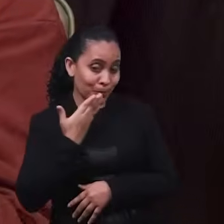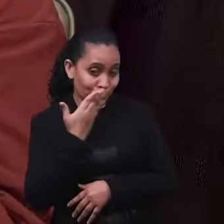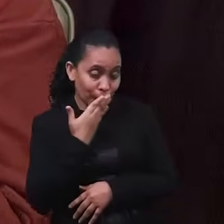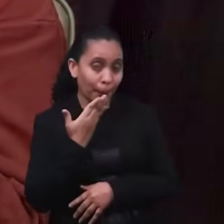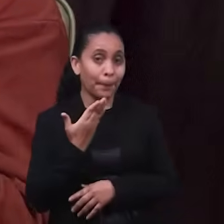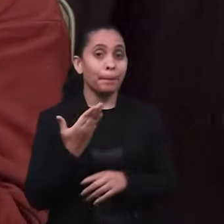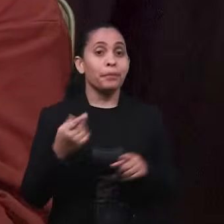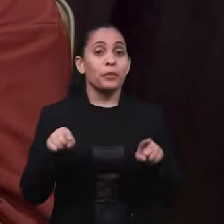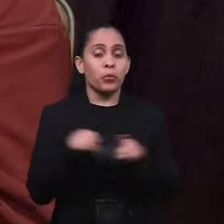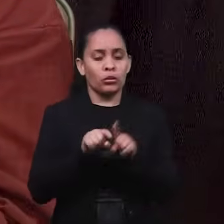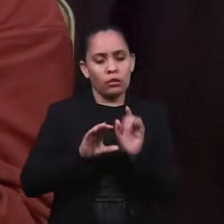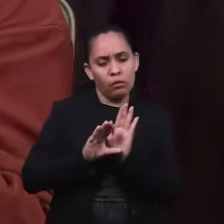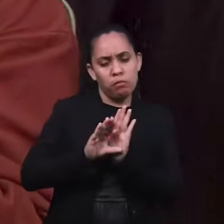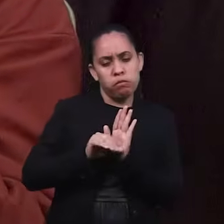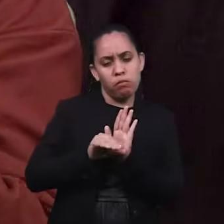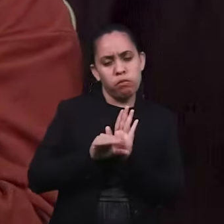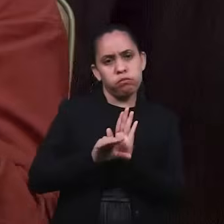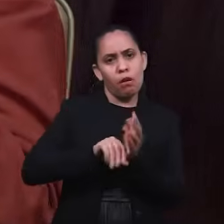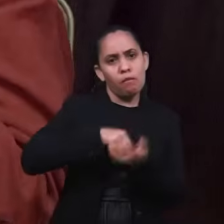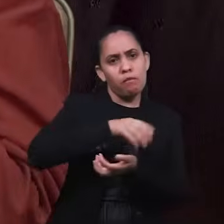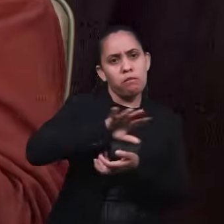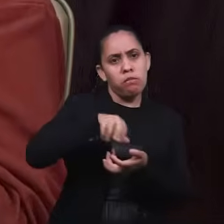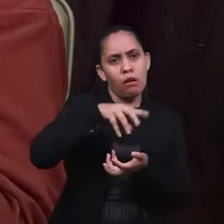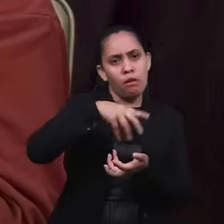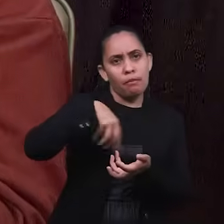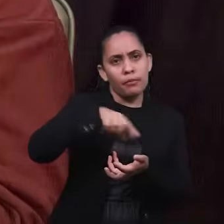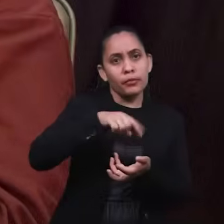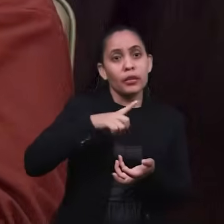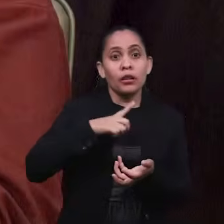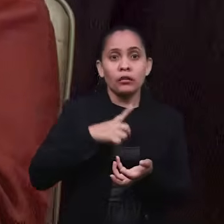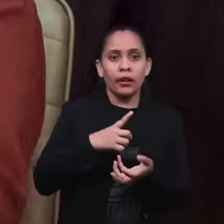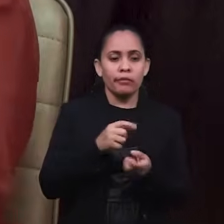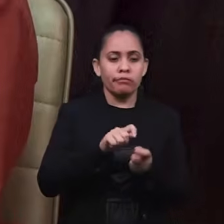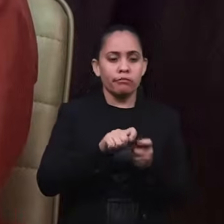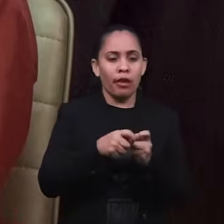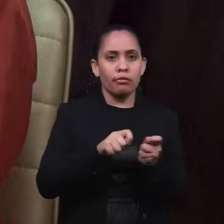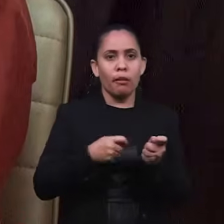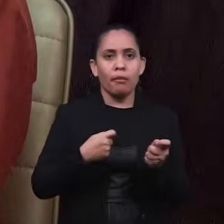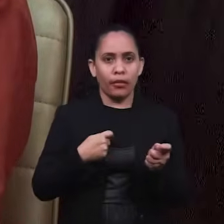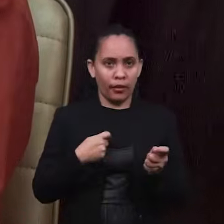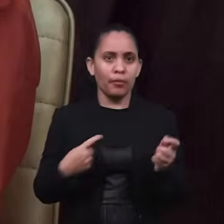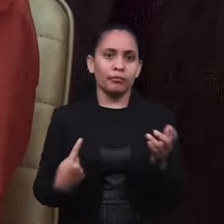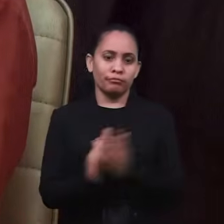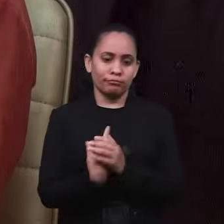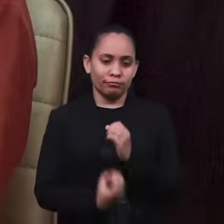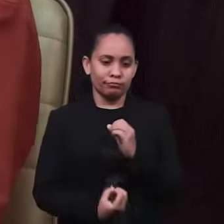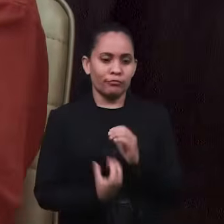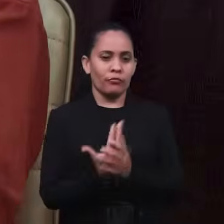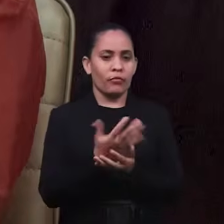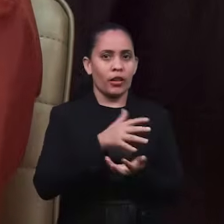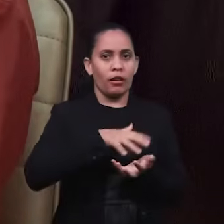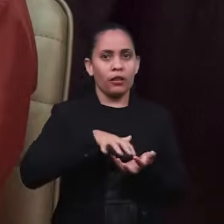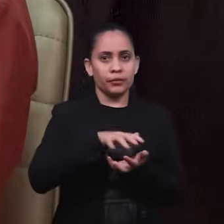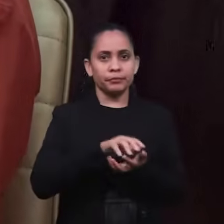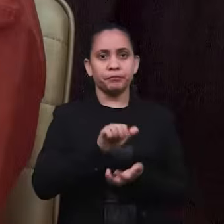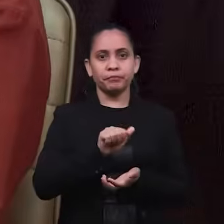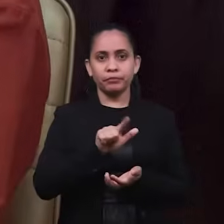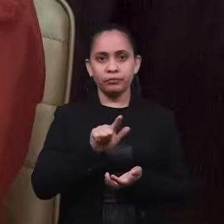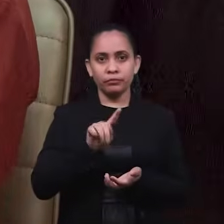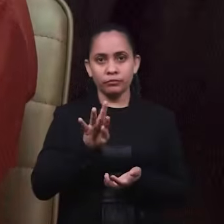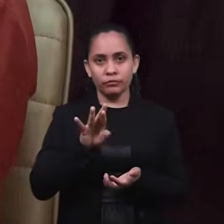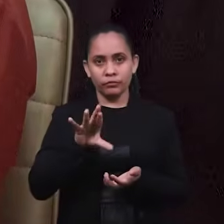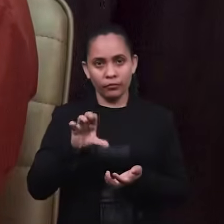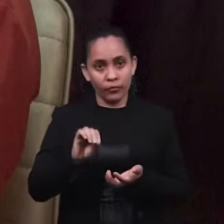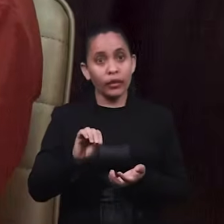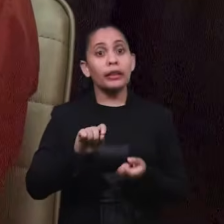a essas bactérias e leveduras, eles são quebrados pelas leveduras, formando um álcool. E esse álcool, depois com as bactérias, ele